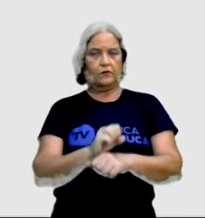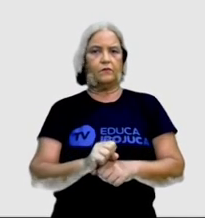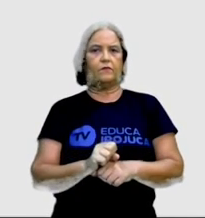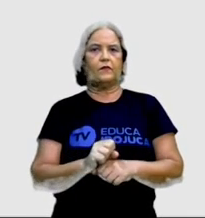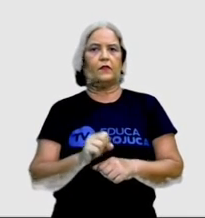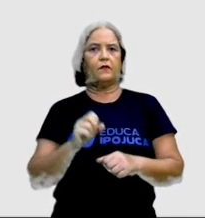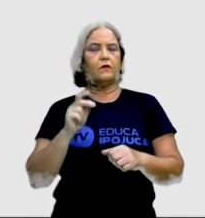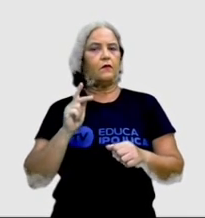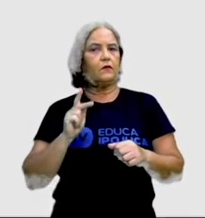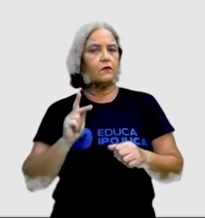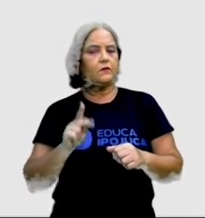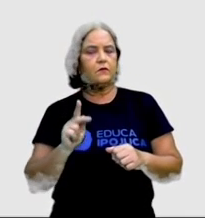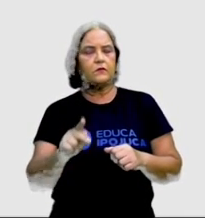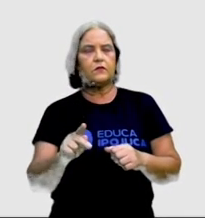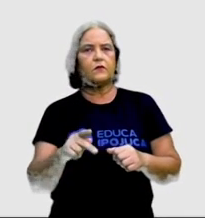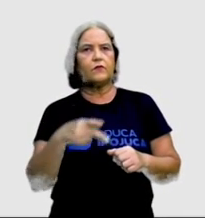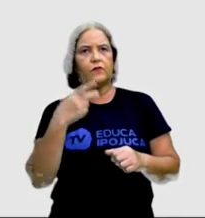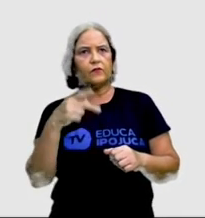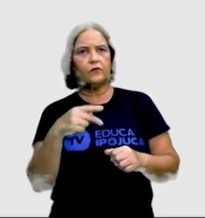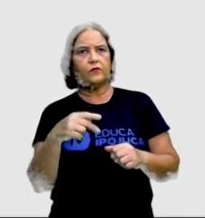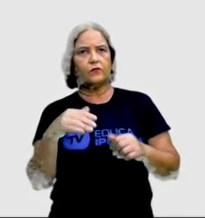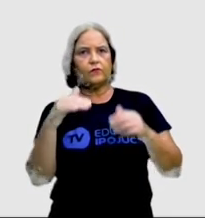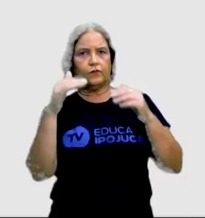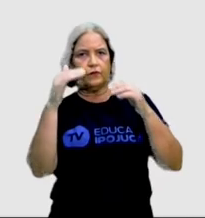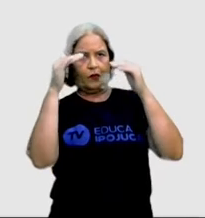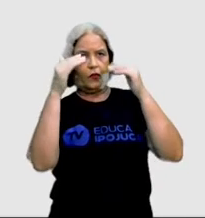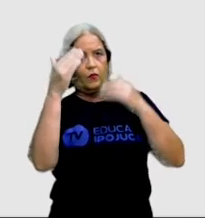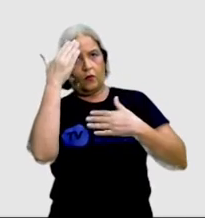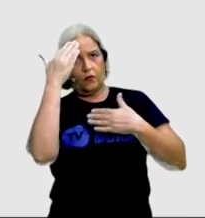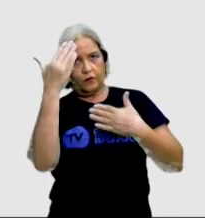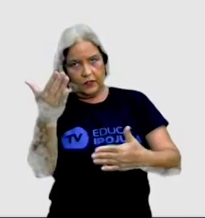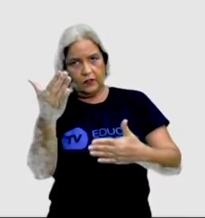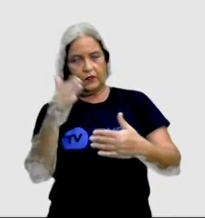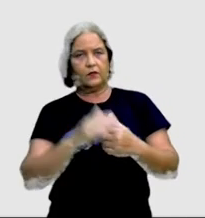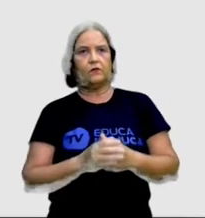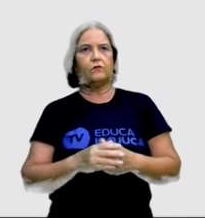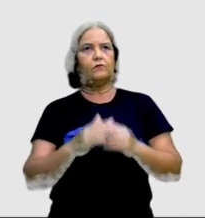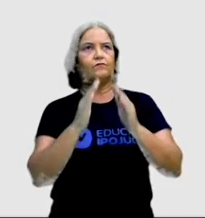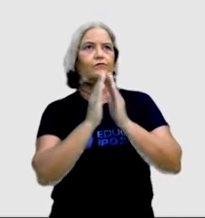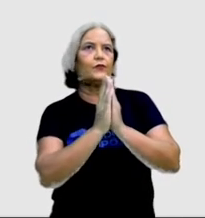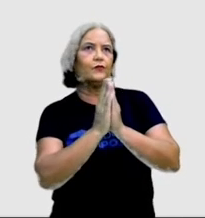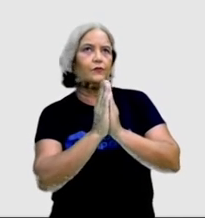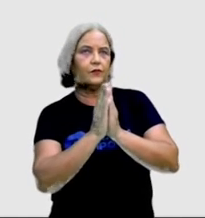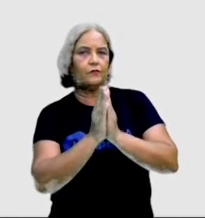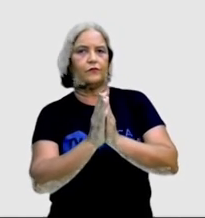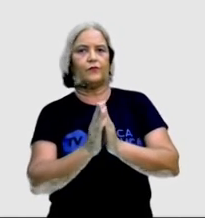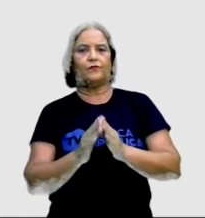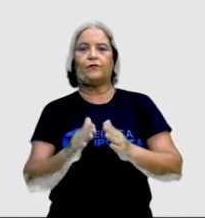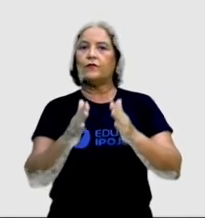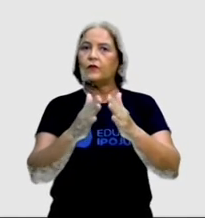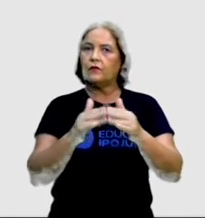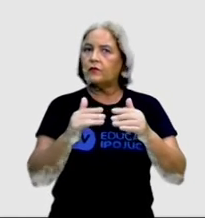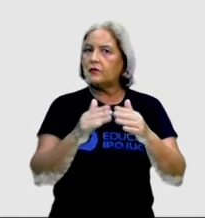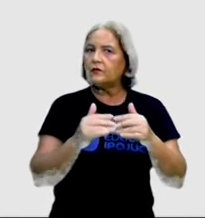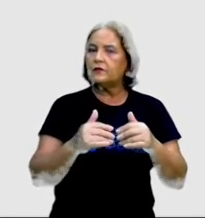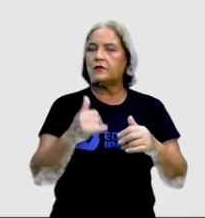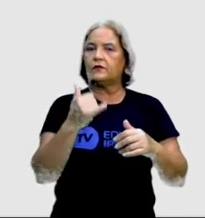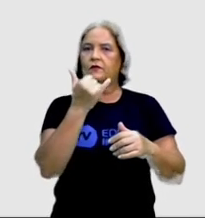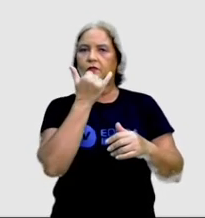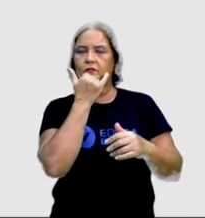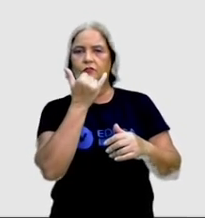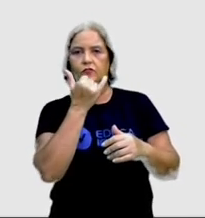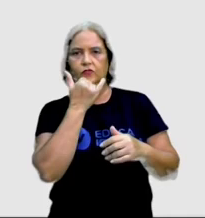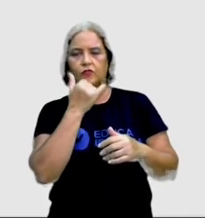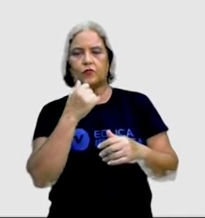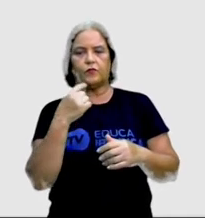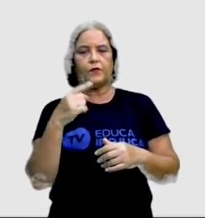sempre falando obrigado, por favor, com licença, desculpe. Essas